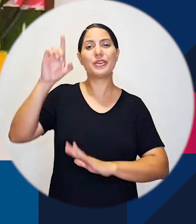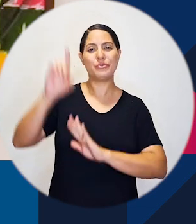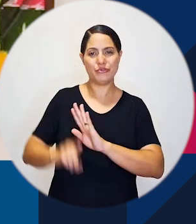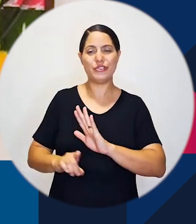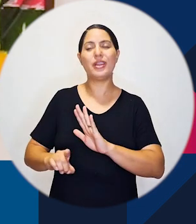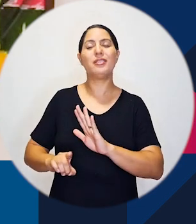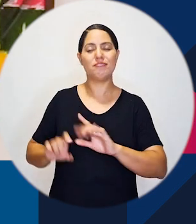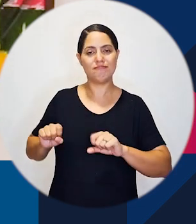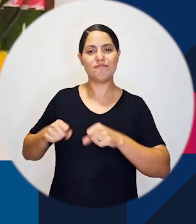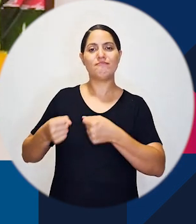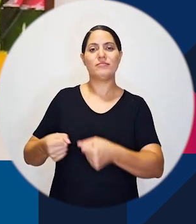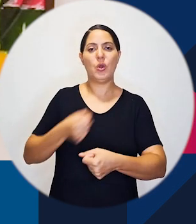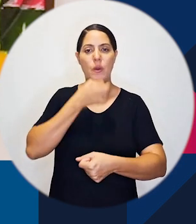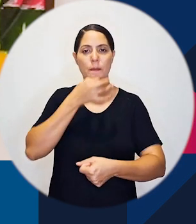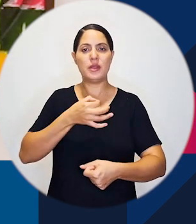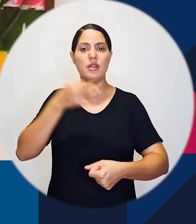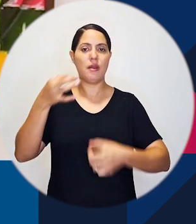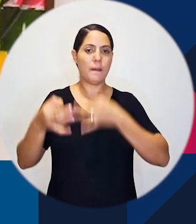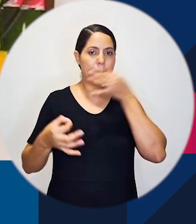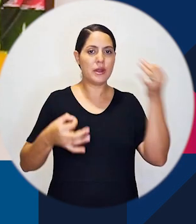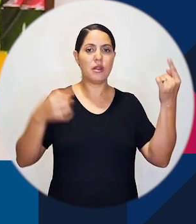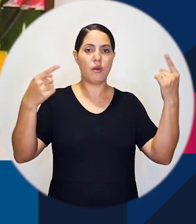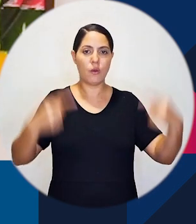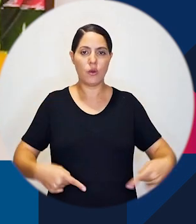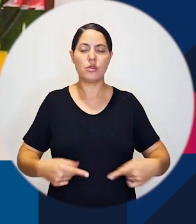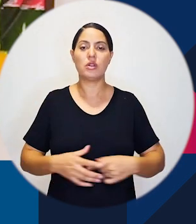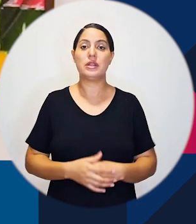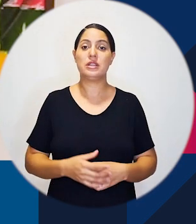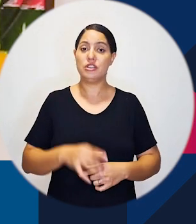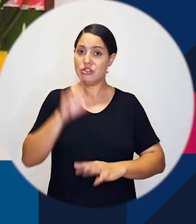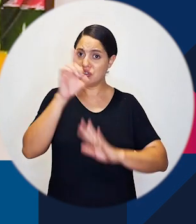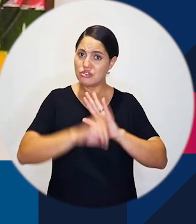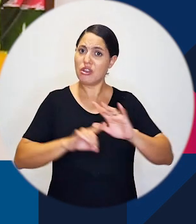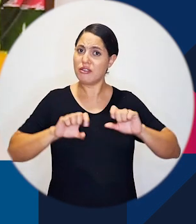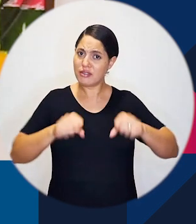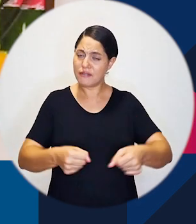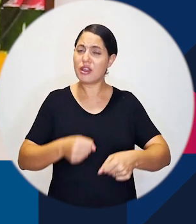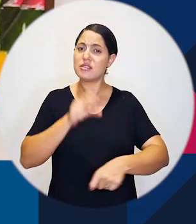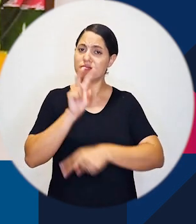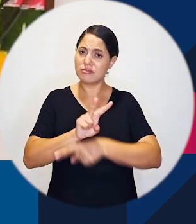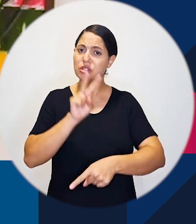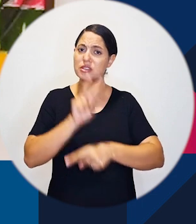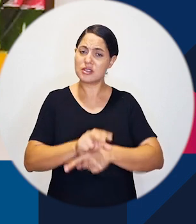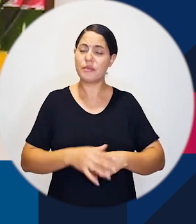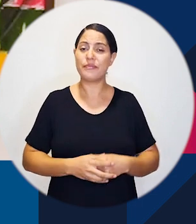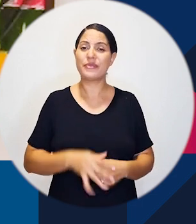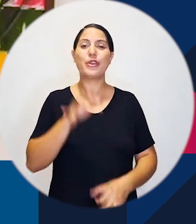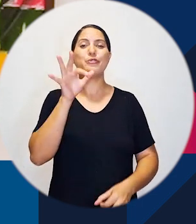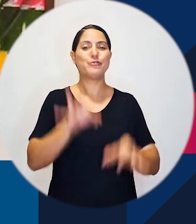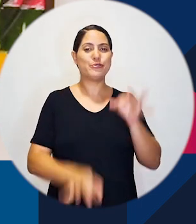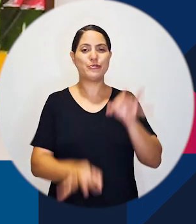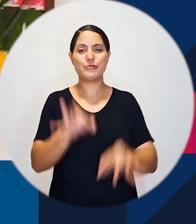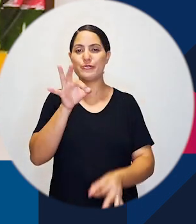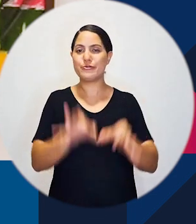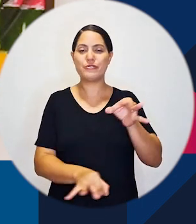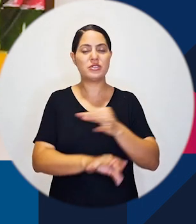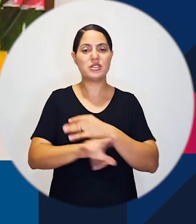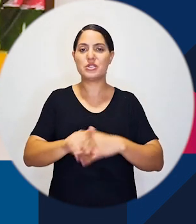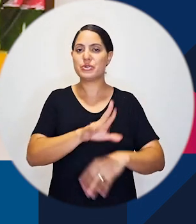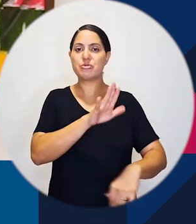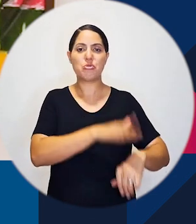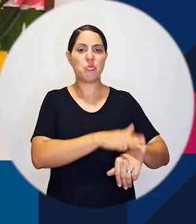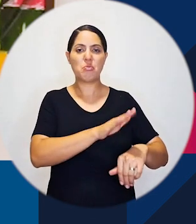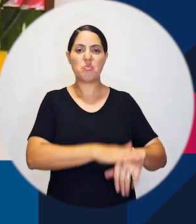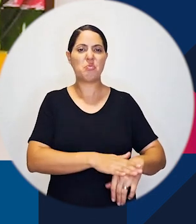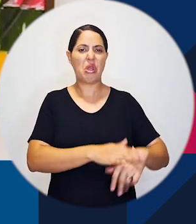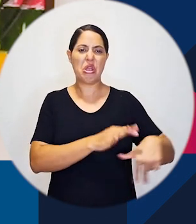o direito de defesa e o contraditório, que são pilares do Estado Democrático de Direito. Justiça não se faz